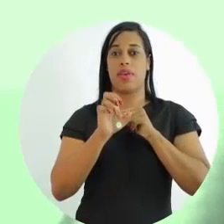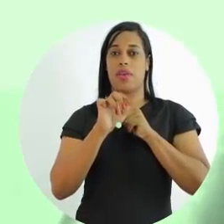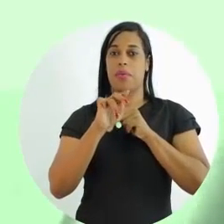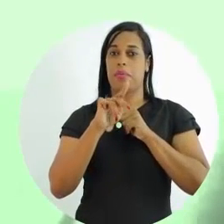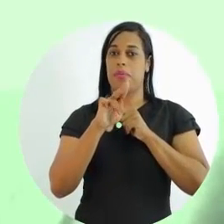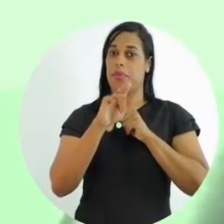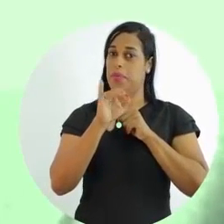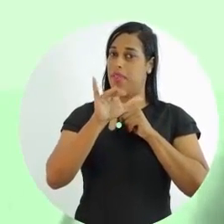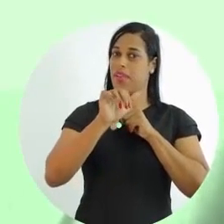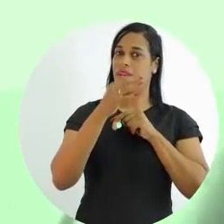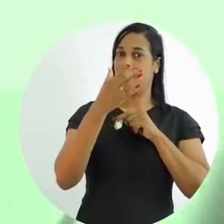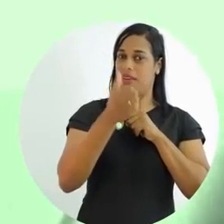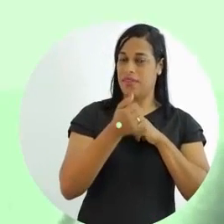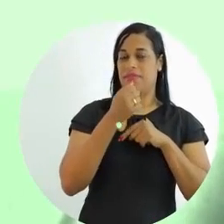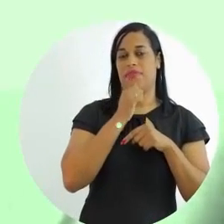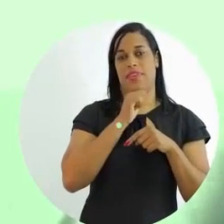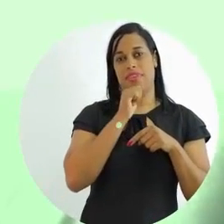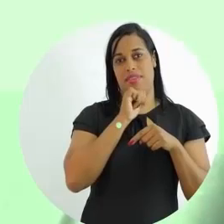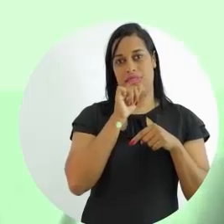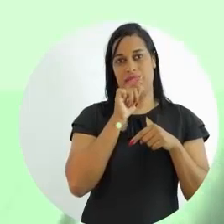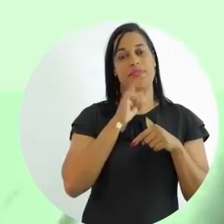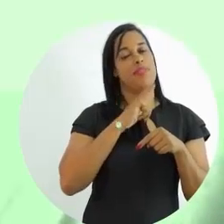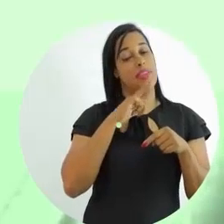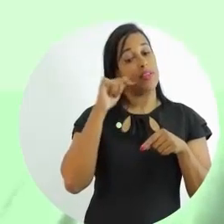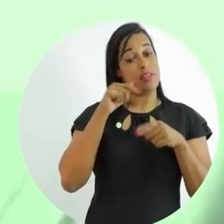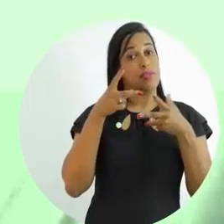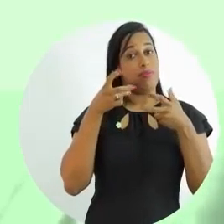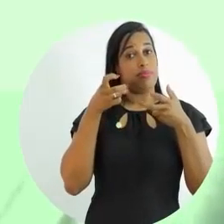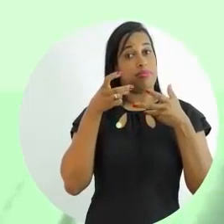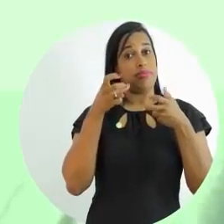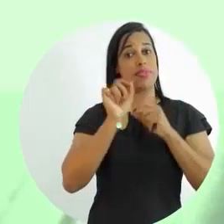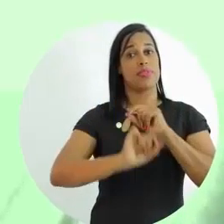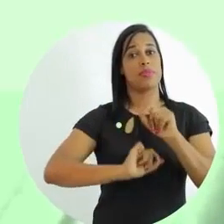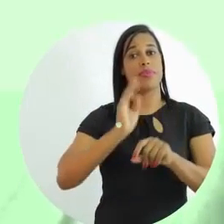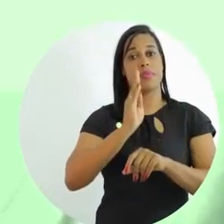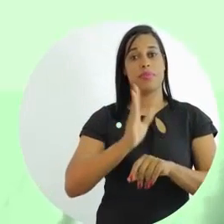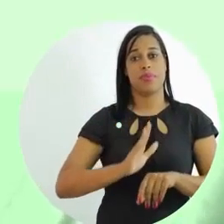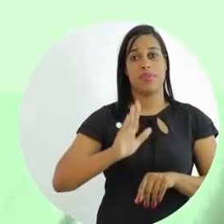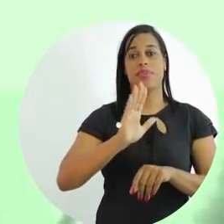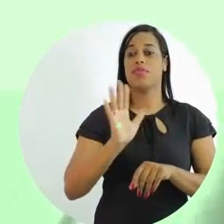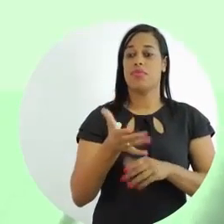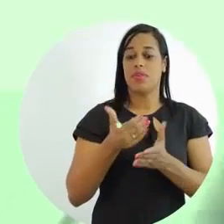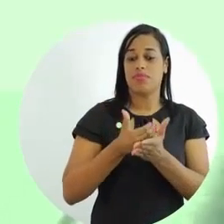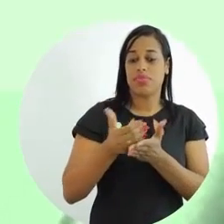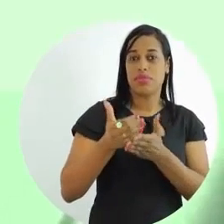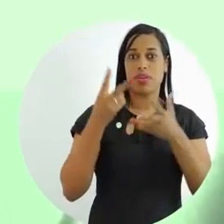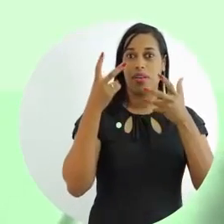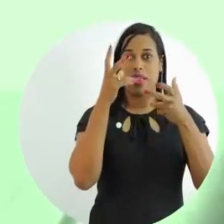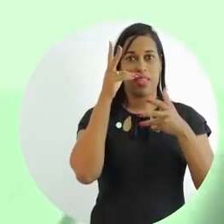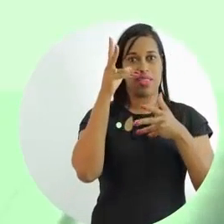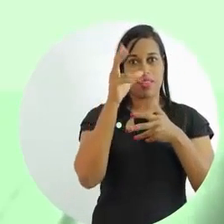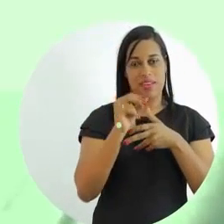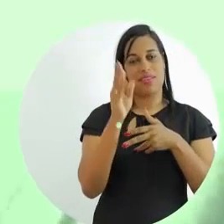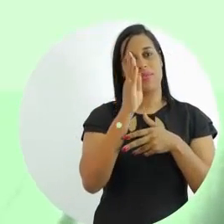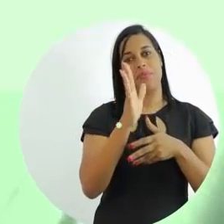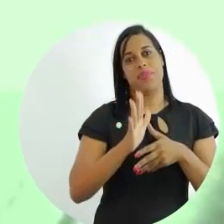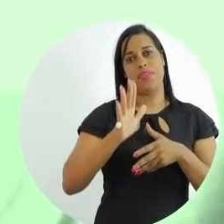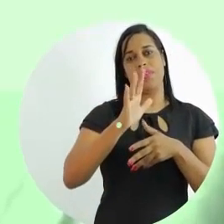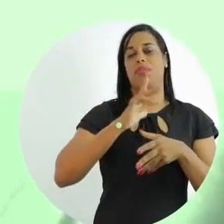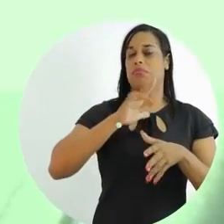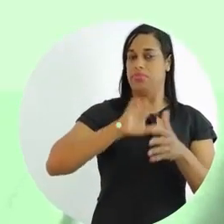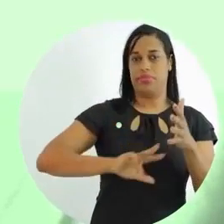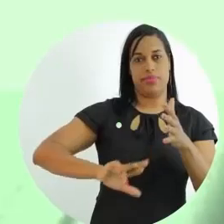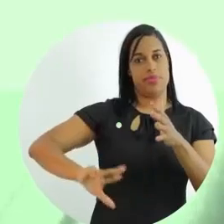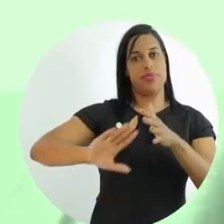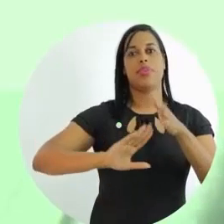República Velha. E nesse período a gente já consegue perceber o amadurecimento republicano do Brasil, mesmo com todas